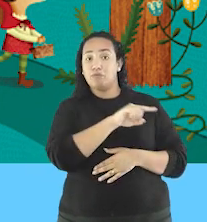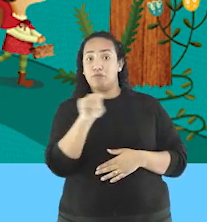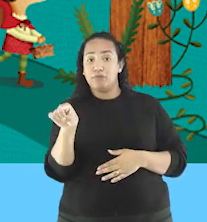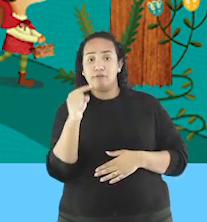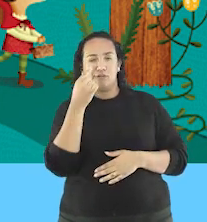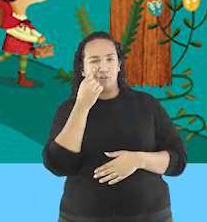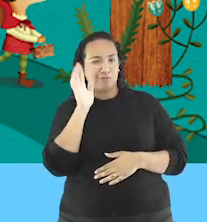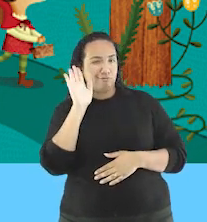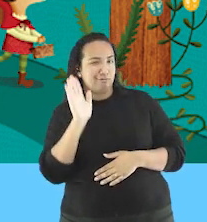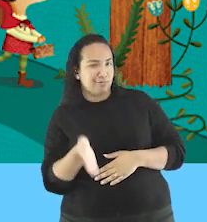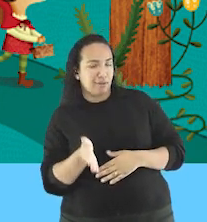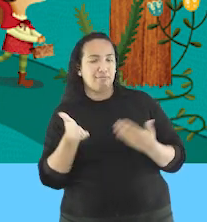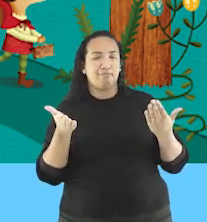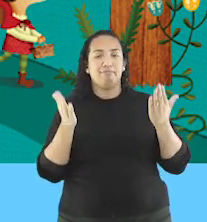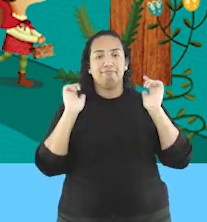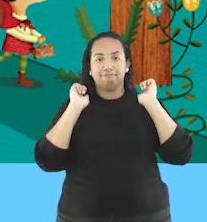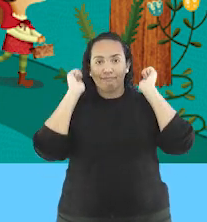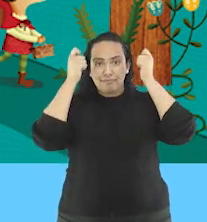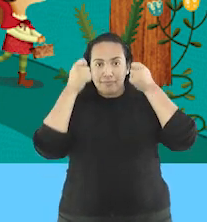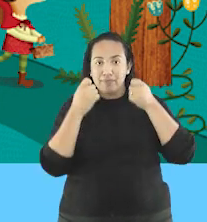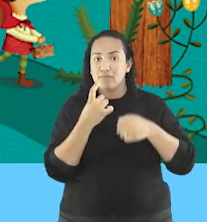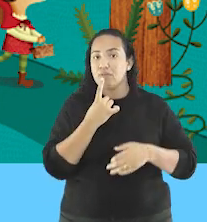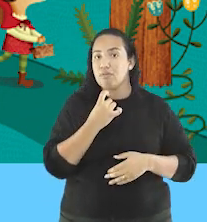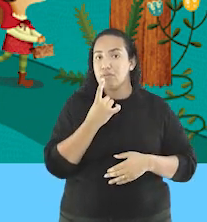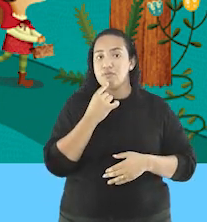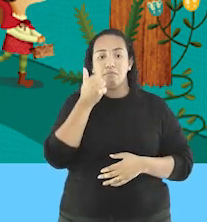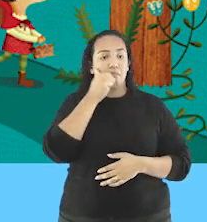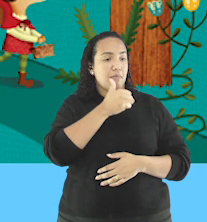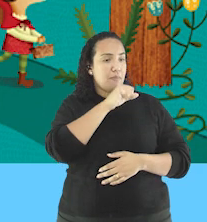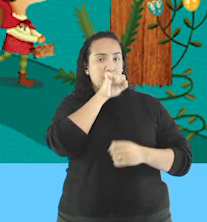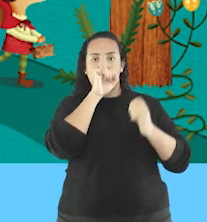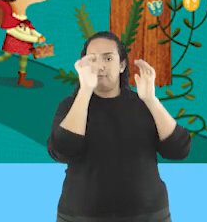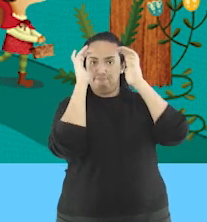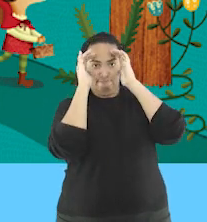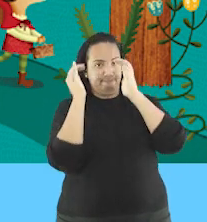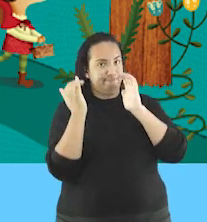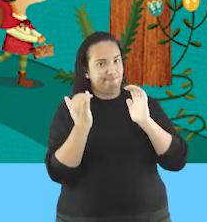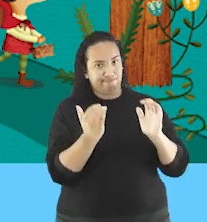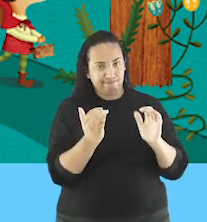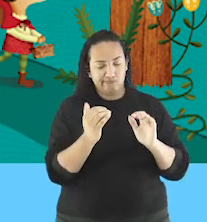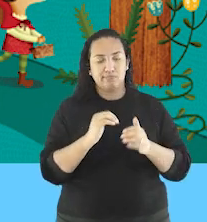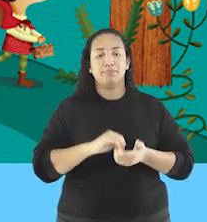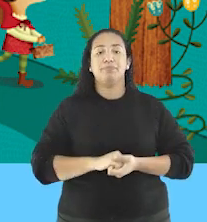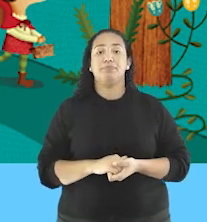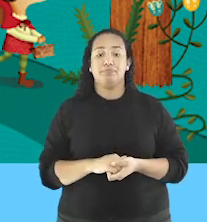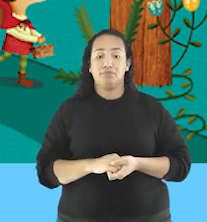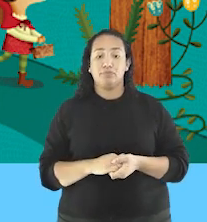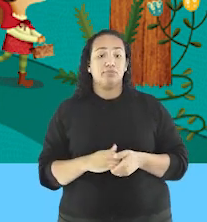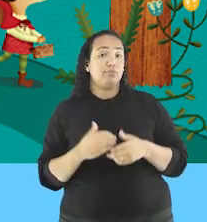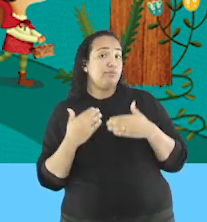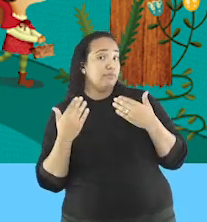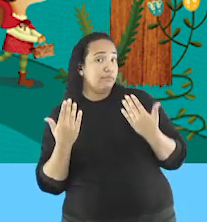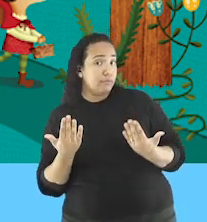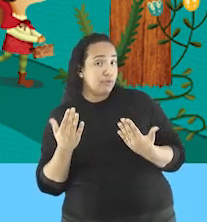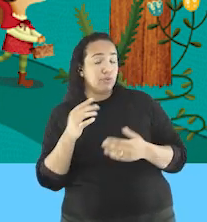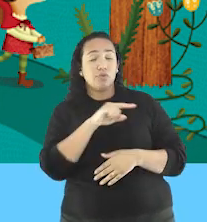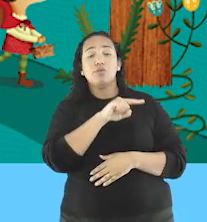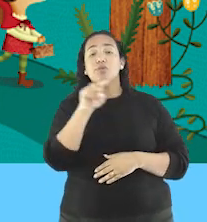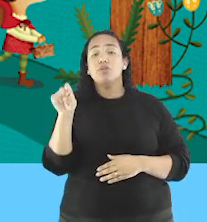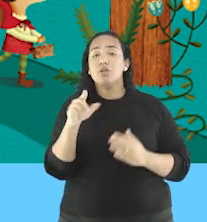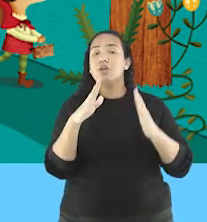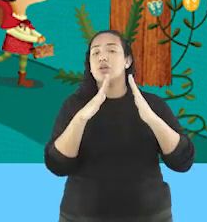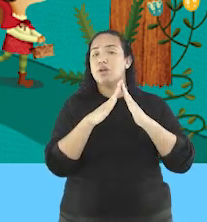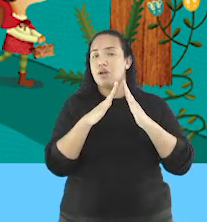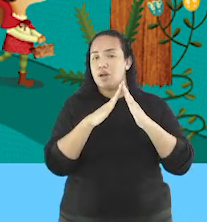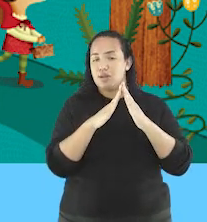viram, a Chapeuzinho Vermelho desobedeceu à mãe. Já aconteceu alguma situação parecida